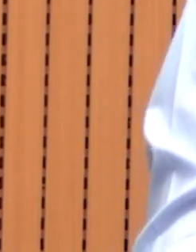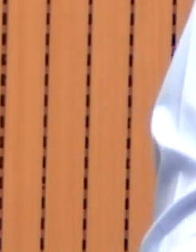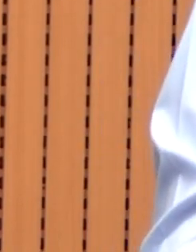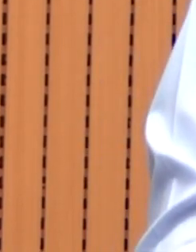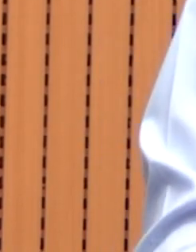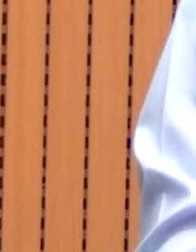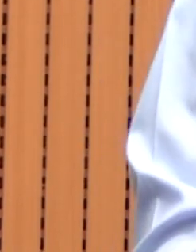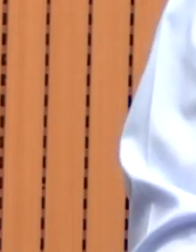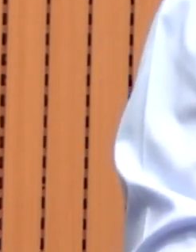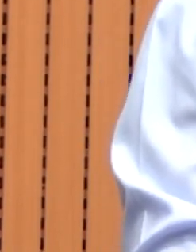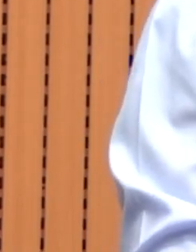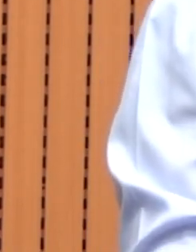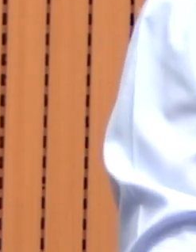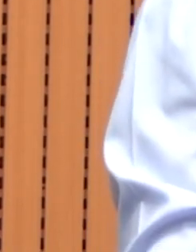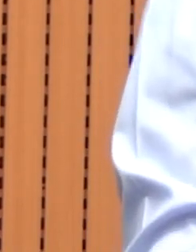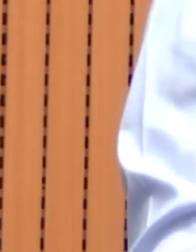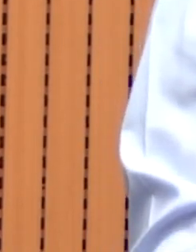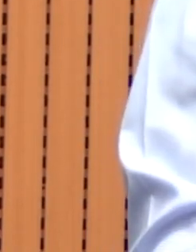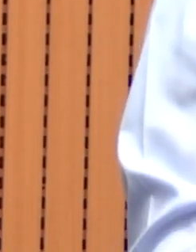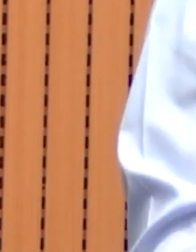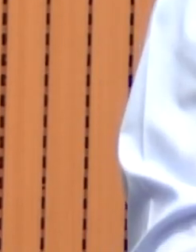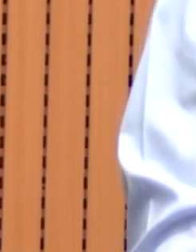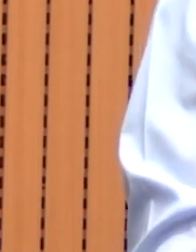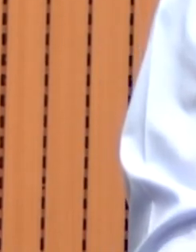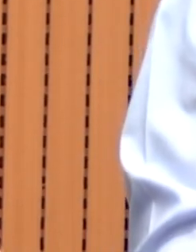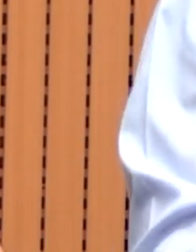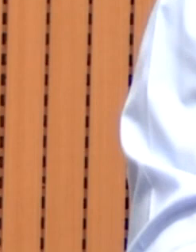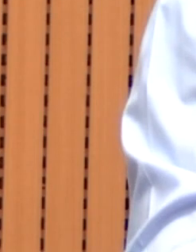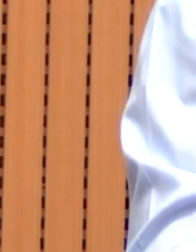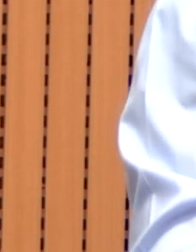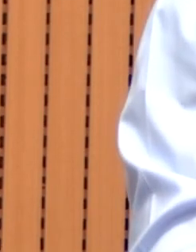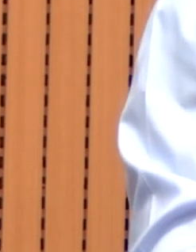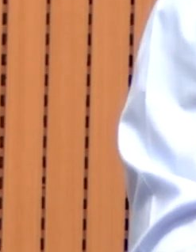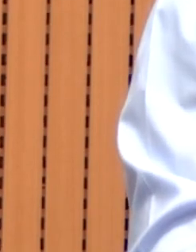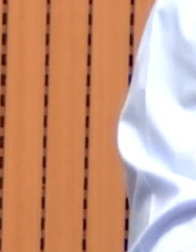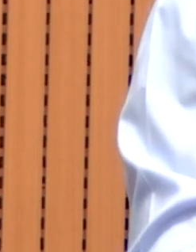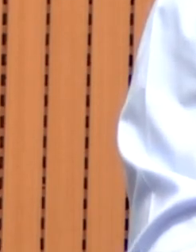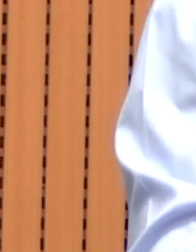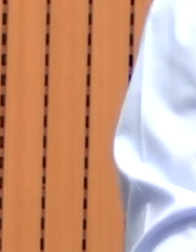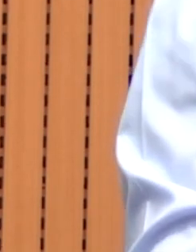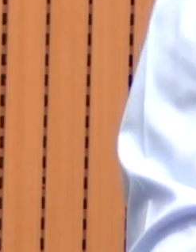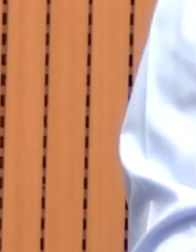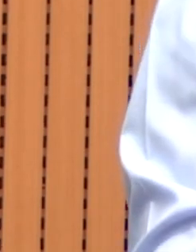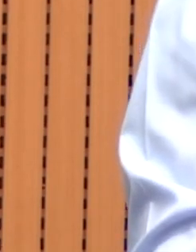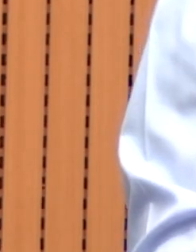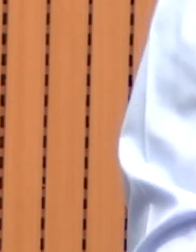Então, agora, eu não sei se o Lúcio e o seu José combinaram quem fala antes.